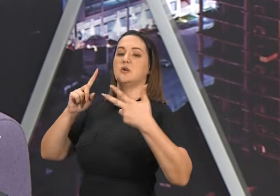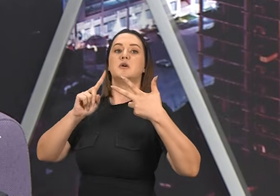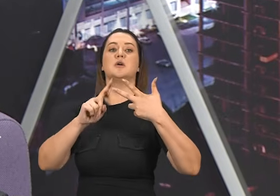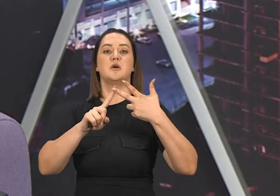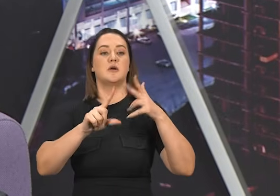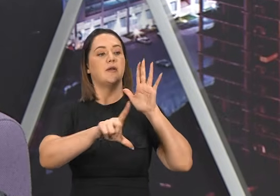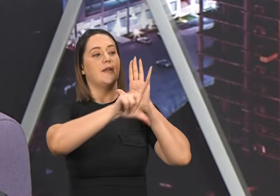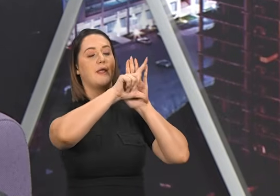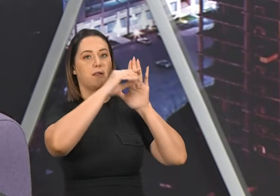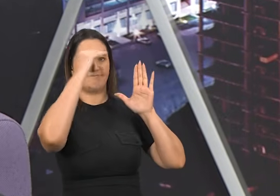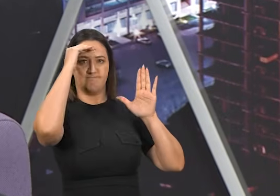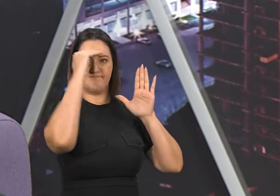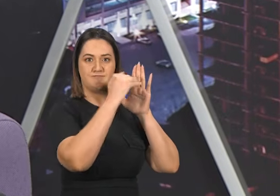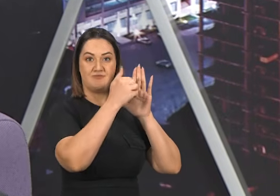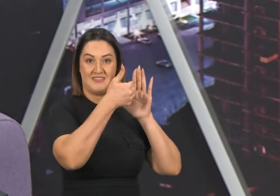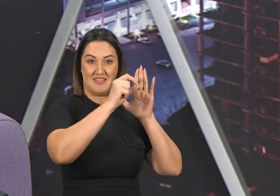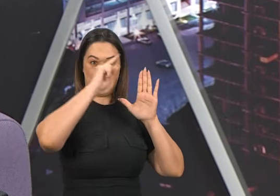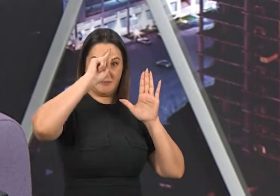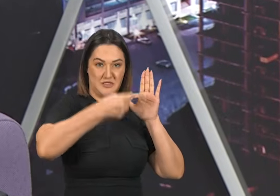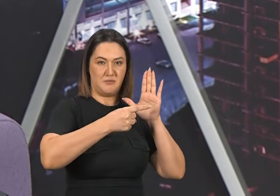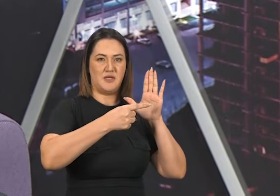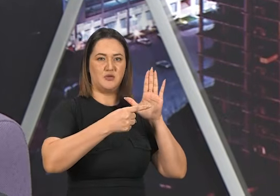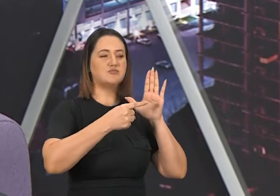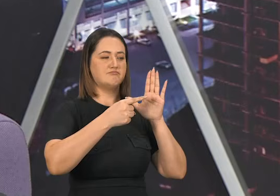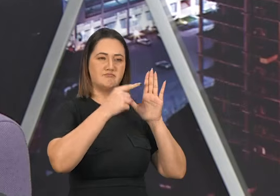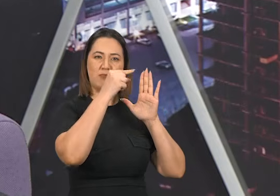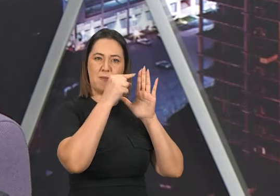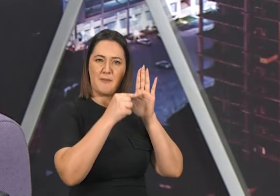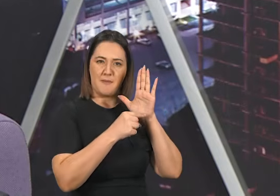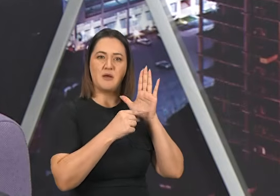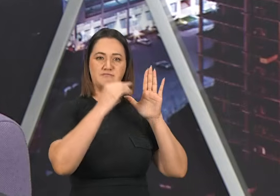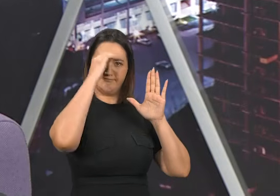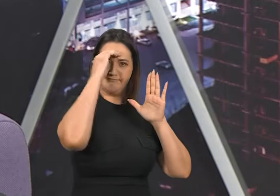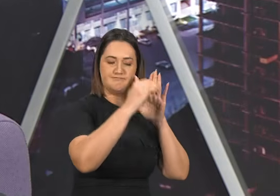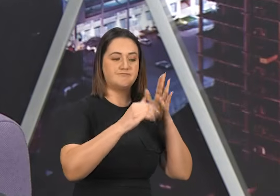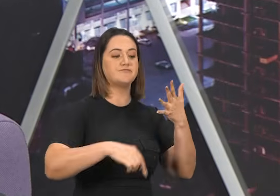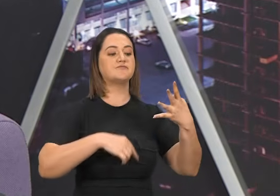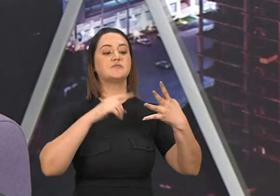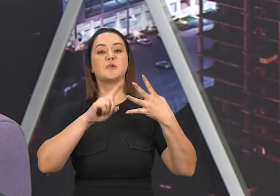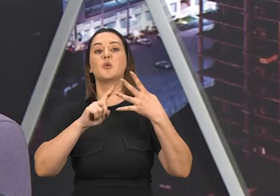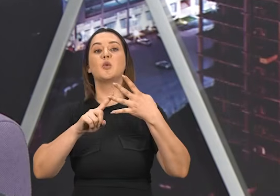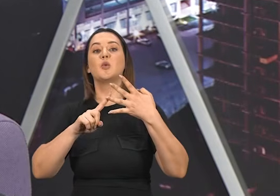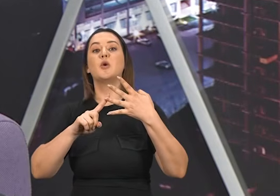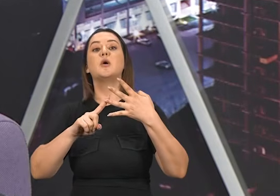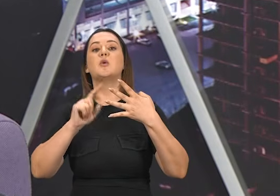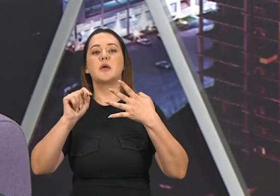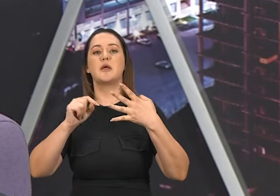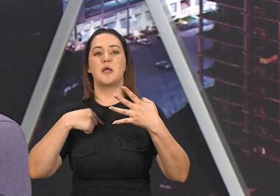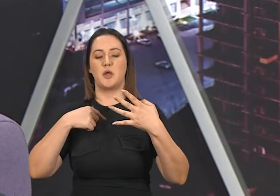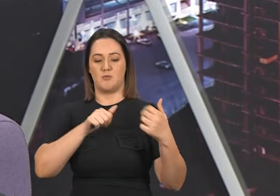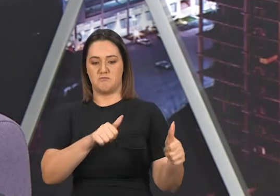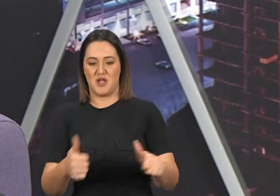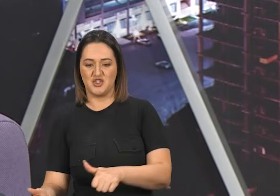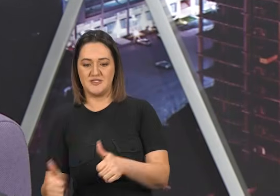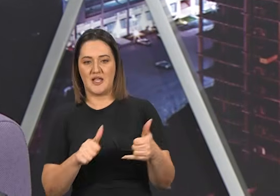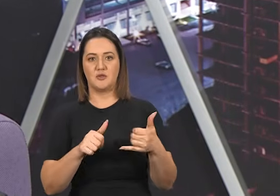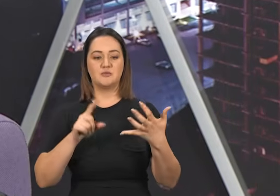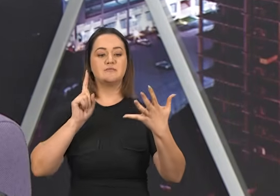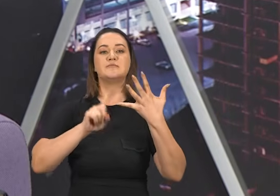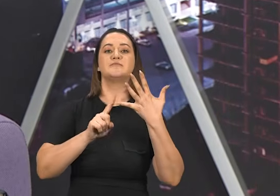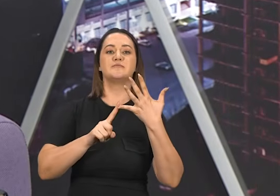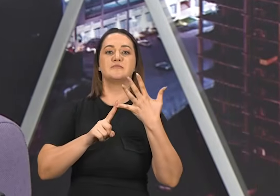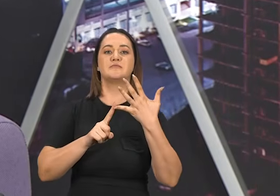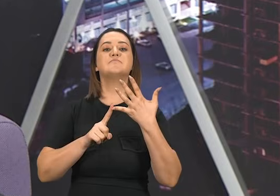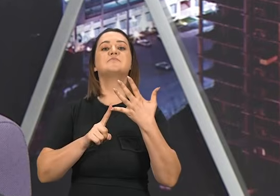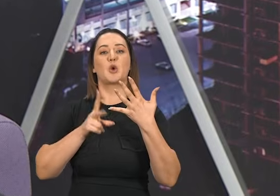A terceira, guardar os 10 mandamentos, obedecê-los. A quarta, ser batizado, nascer de novo. E